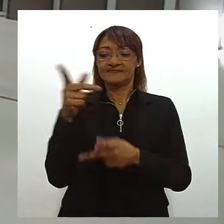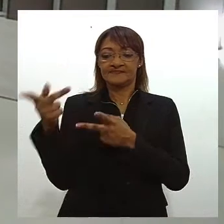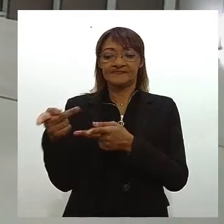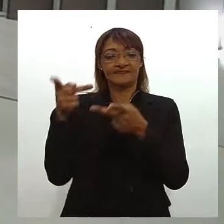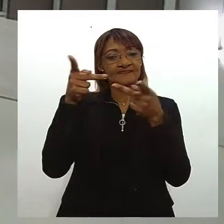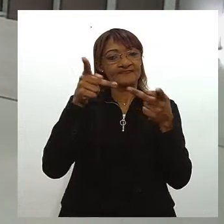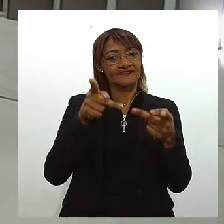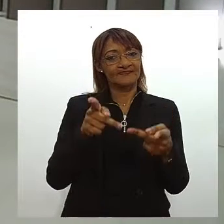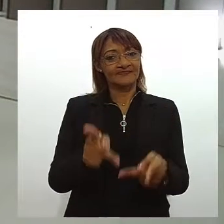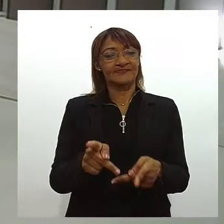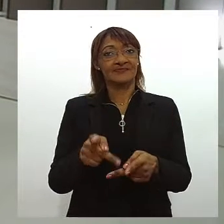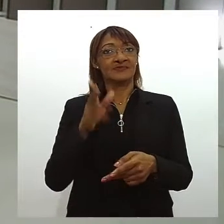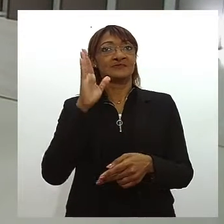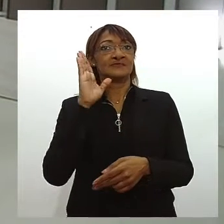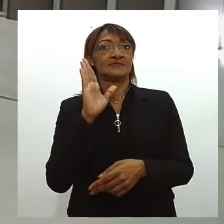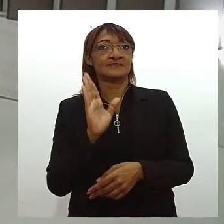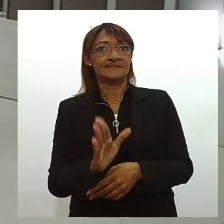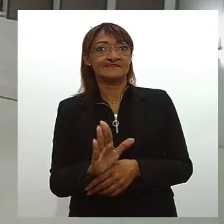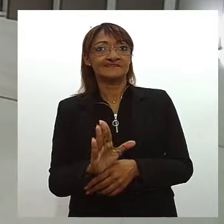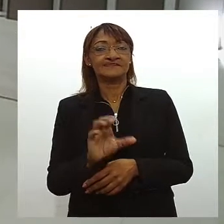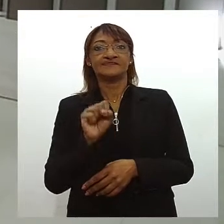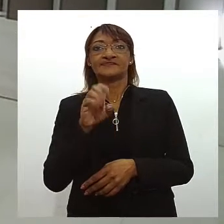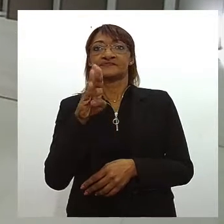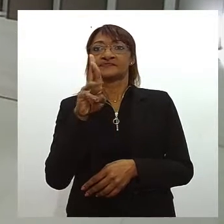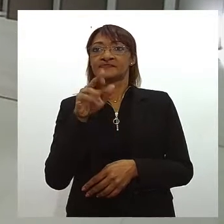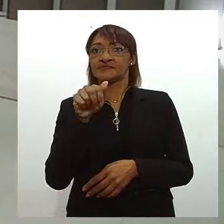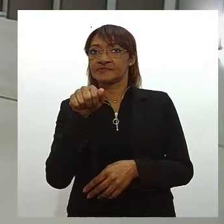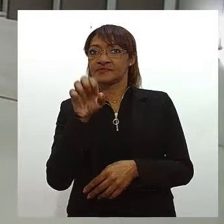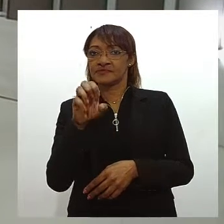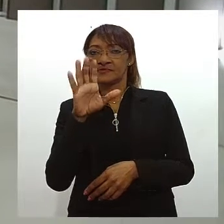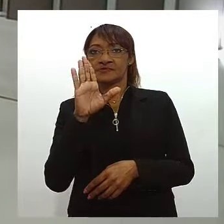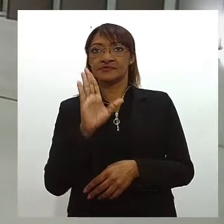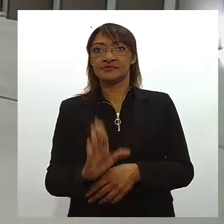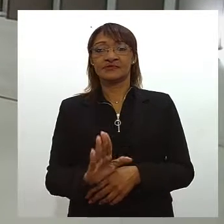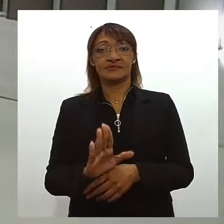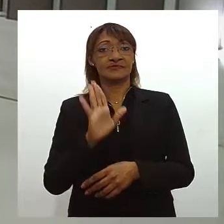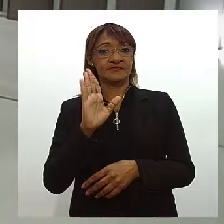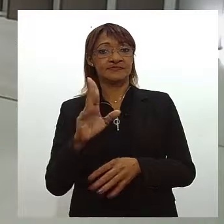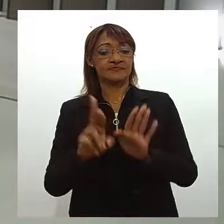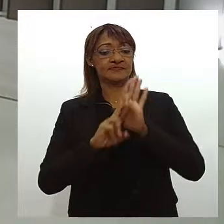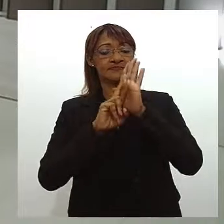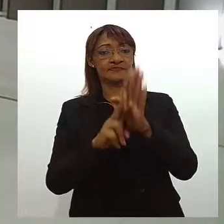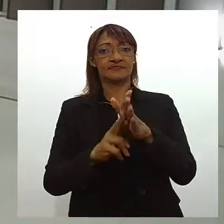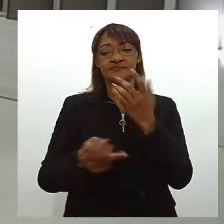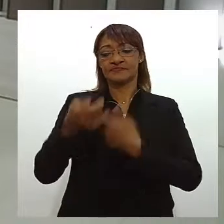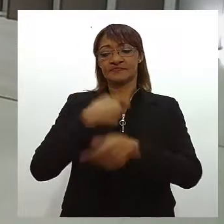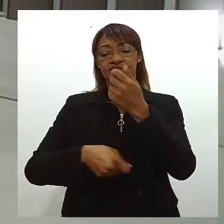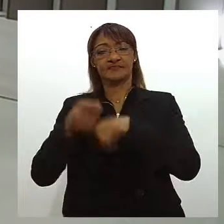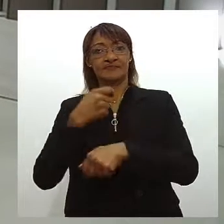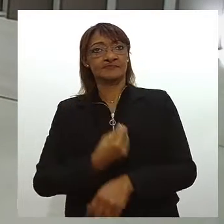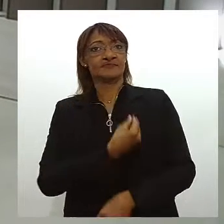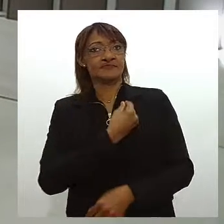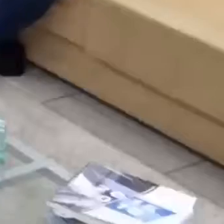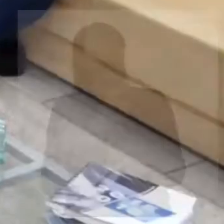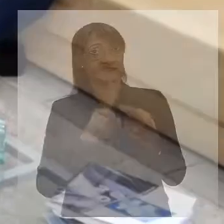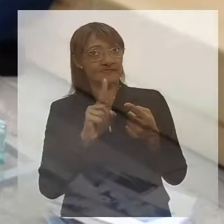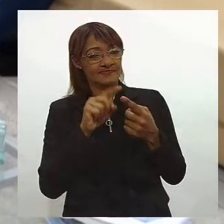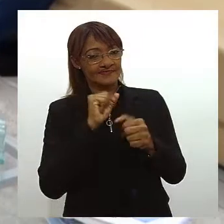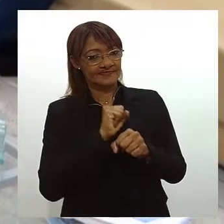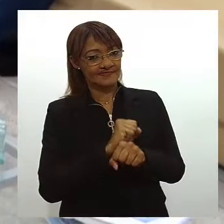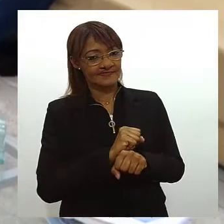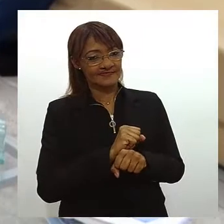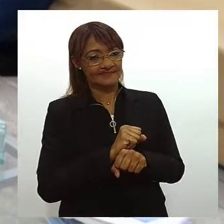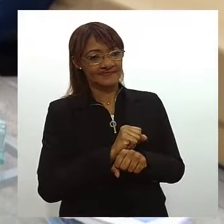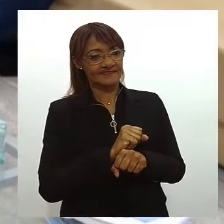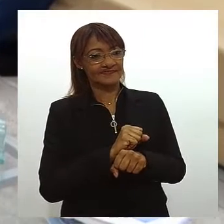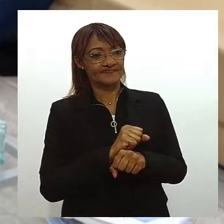cortesia ao superintendente do SEBRAE. Representantes das entidades do setor do comércio também participaram do encontro.